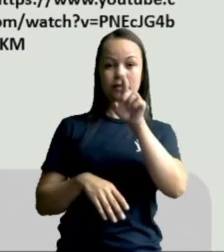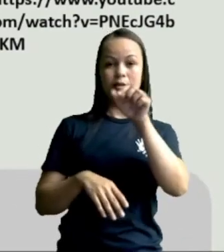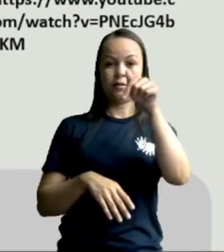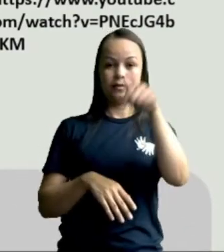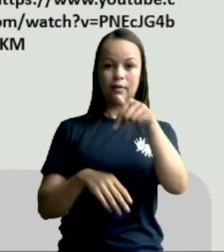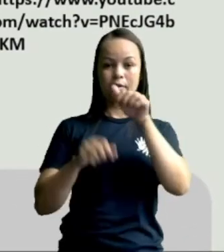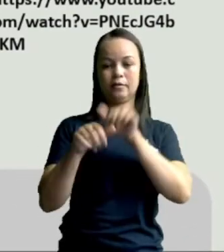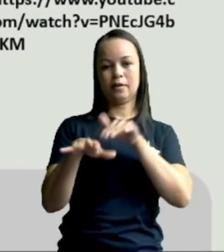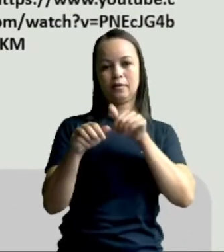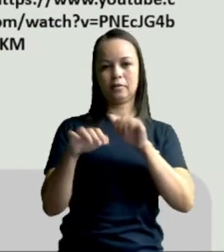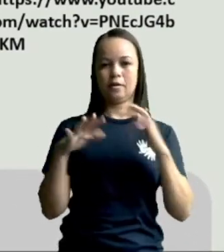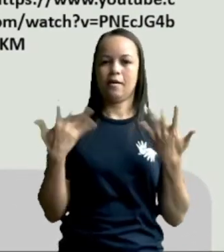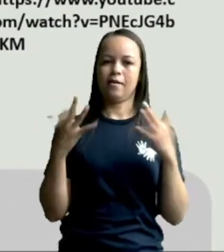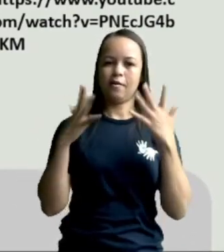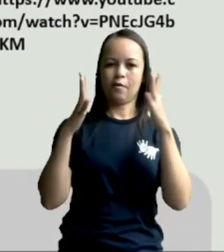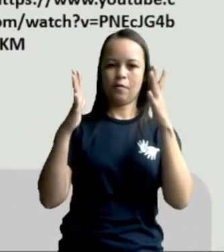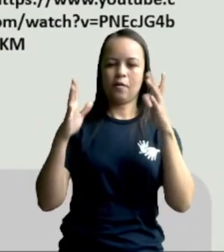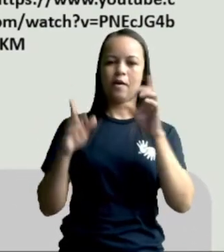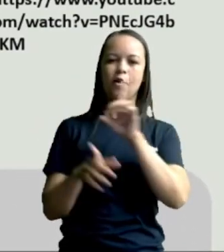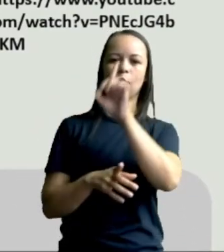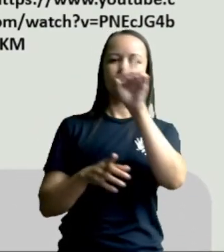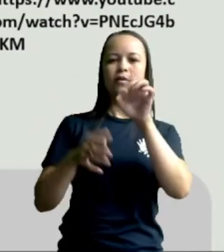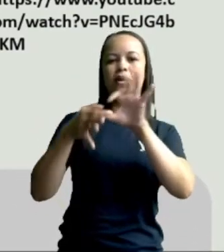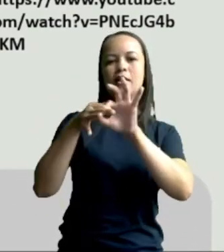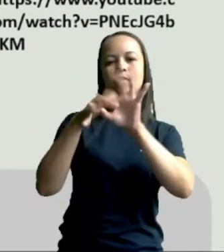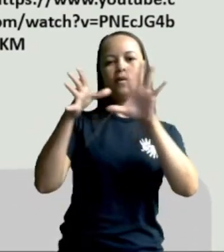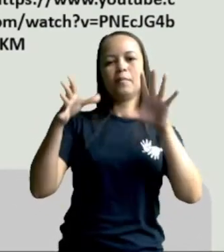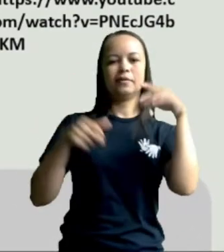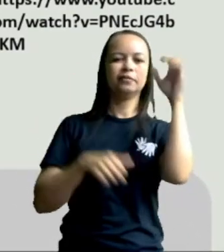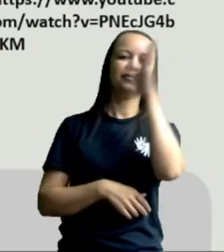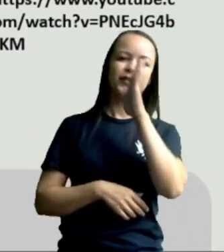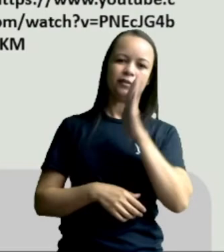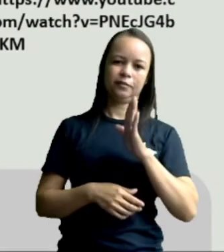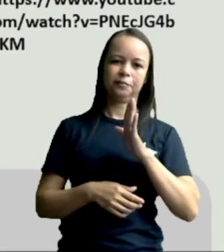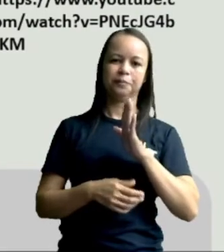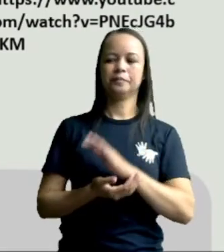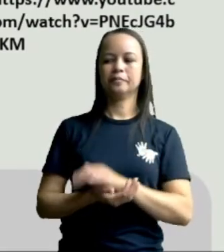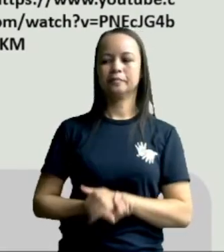setembro nós comemoramos a independência do Brasil.